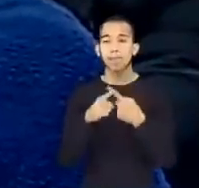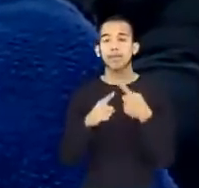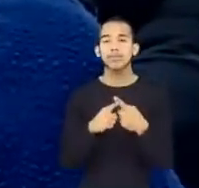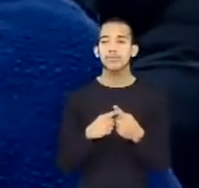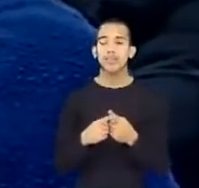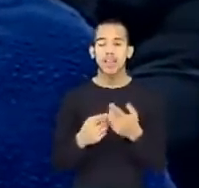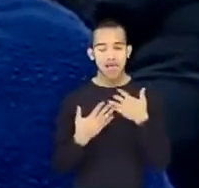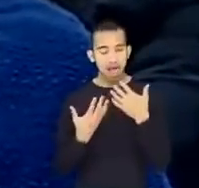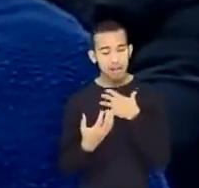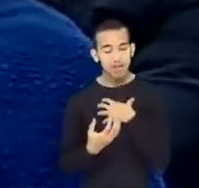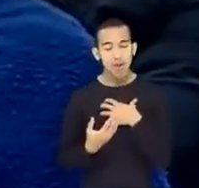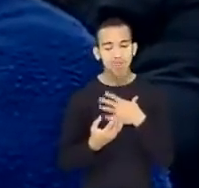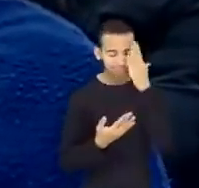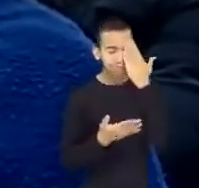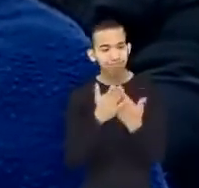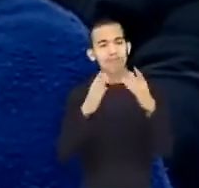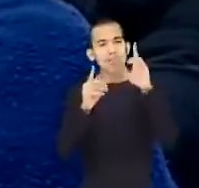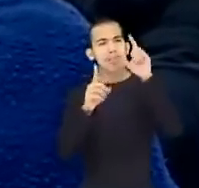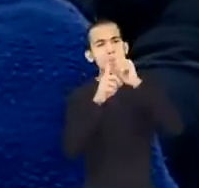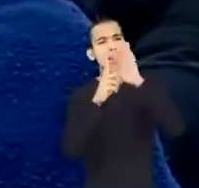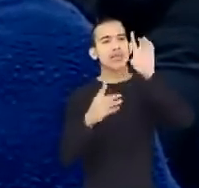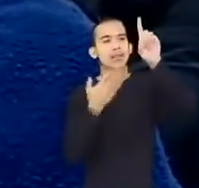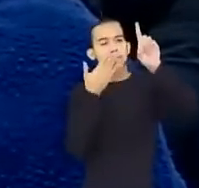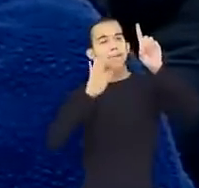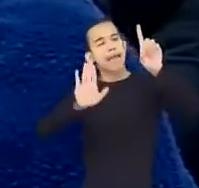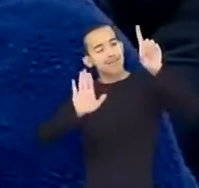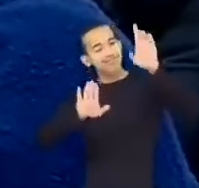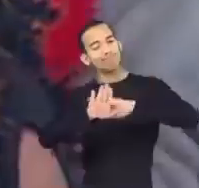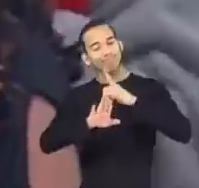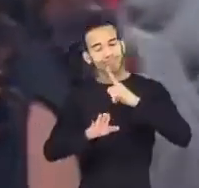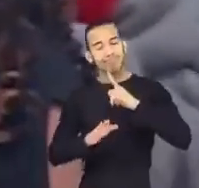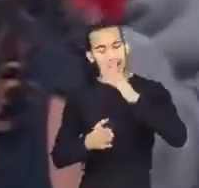estou seguro na palavra de Deus, na promessa de Deus.